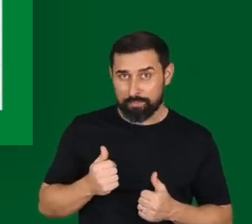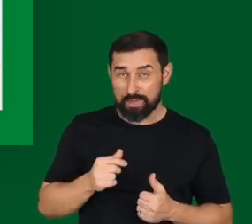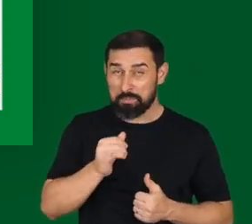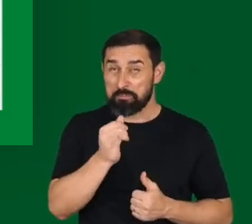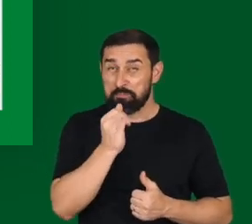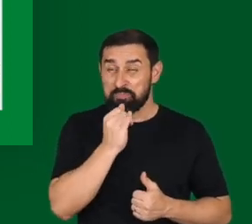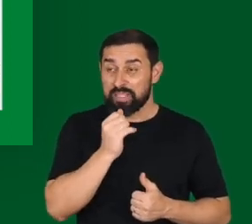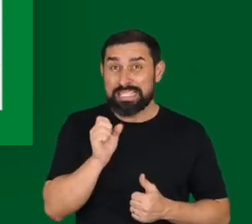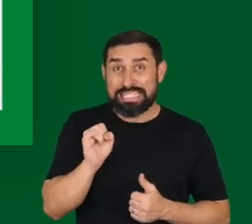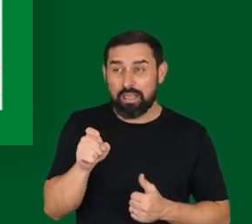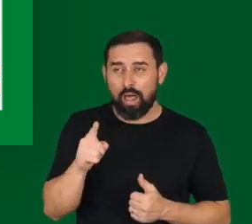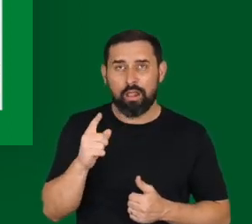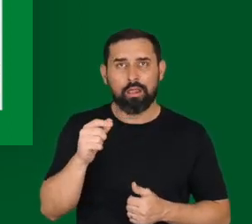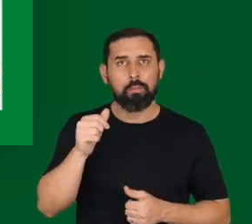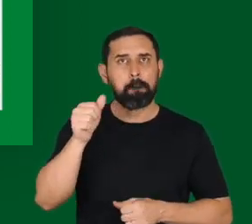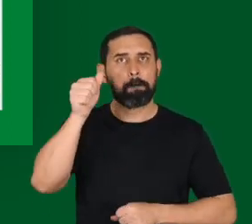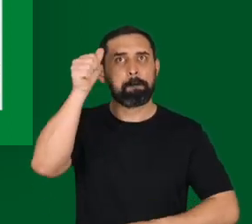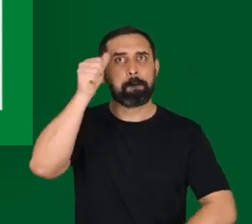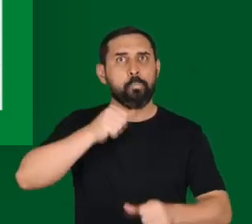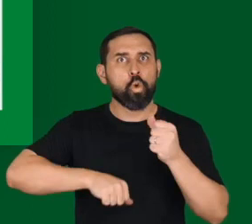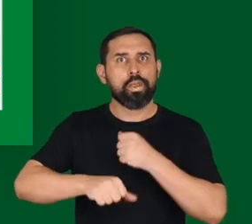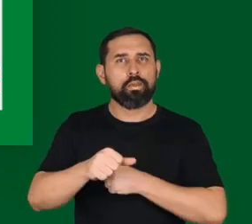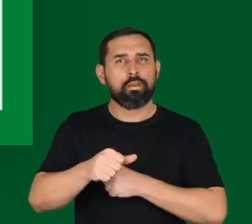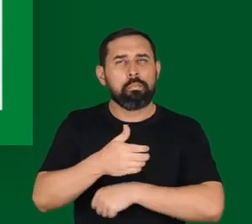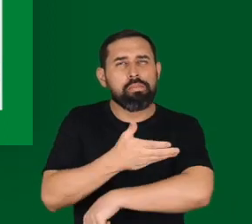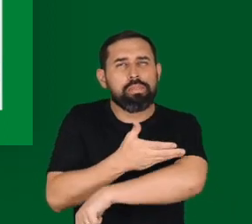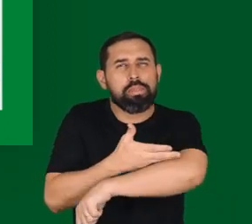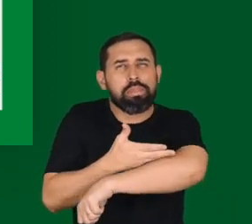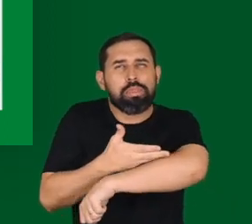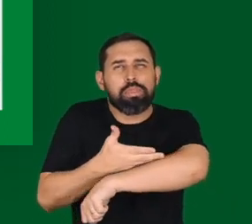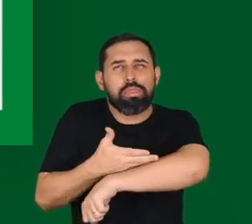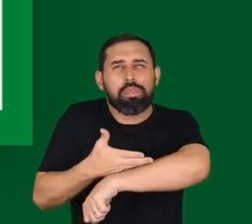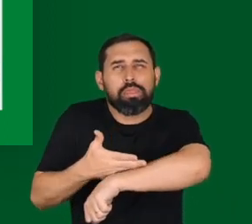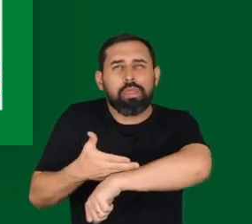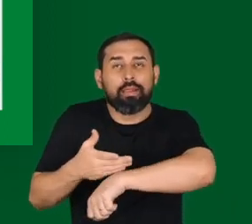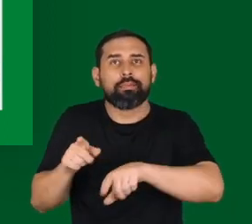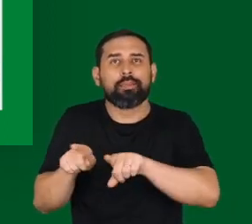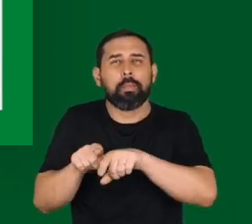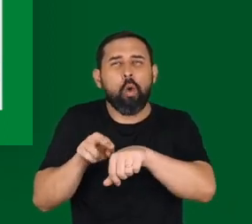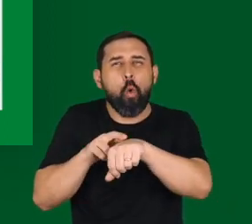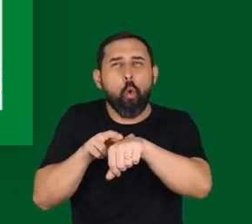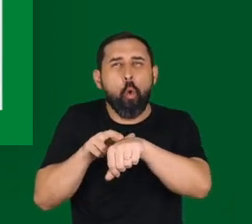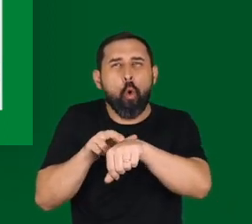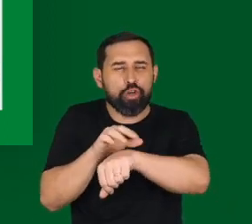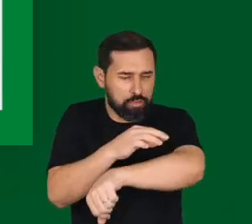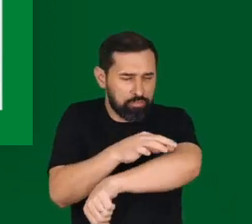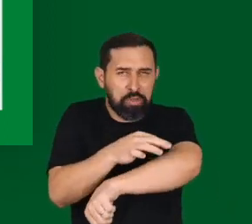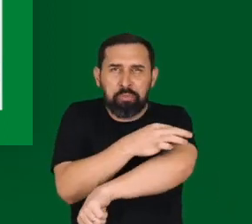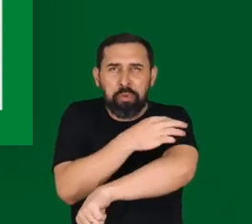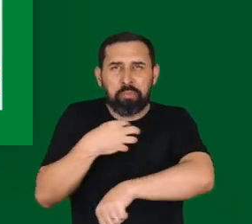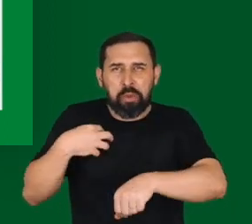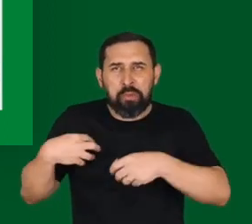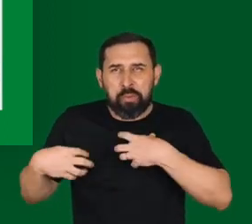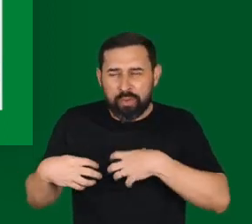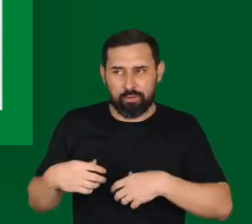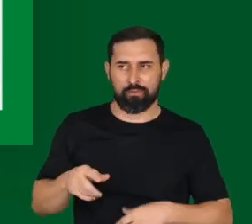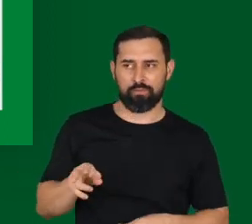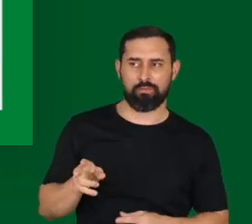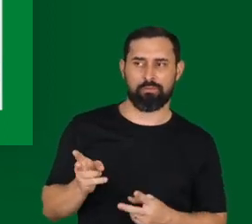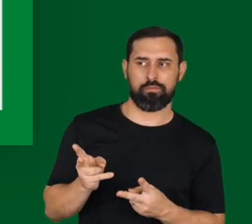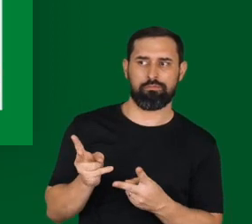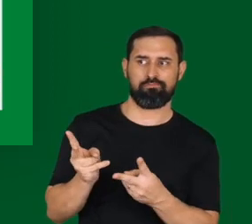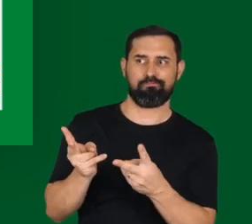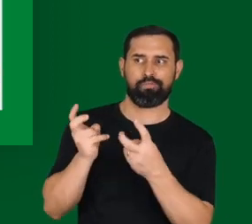corada, quando eu tenho uma aparência pálida, cianótica, pele moteada, que são aqueles arroxeamentos na pele,